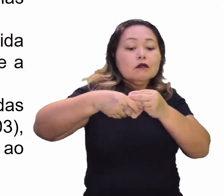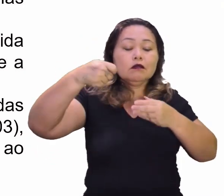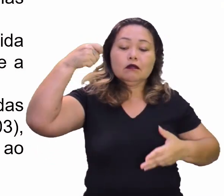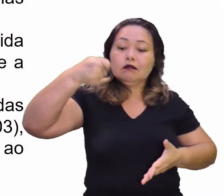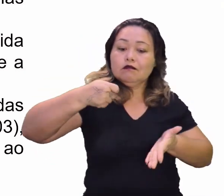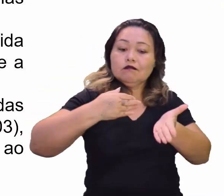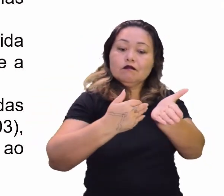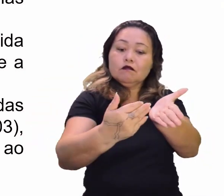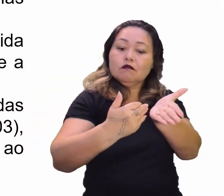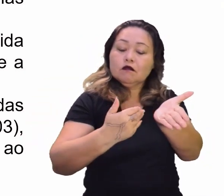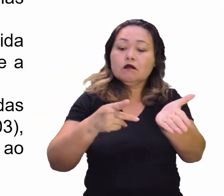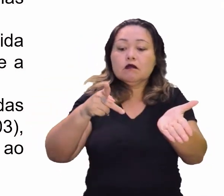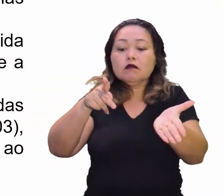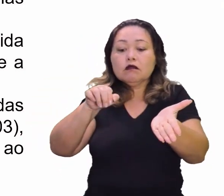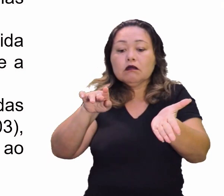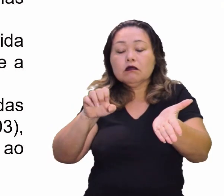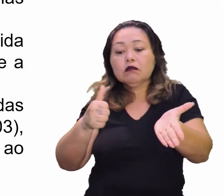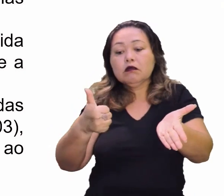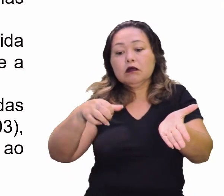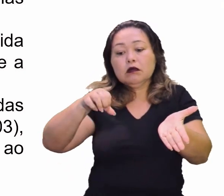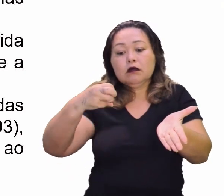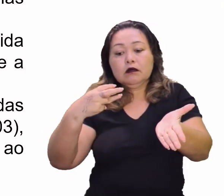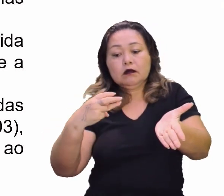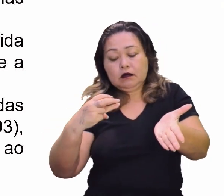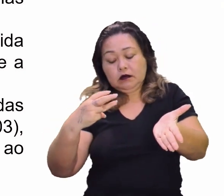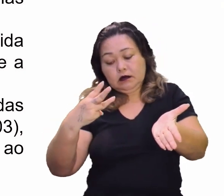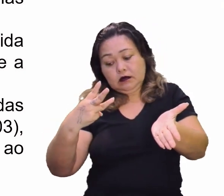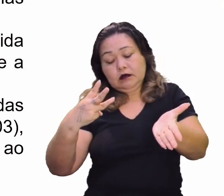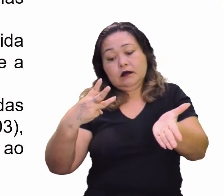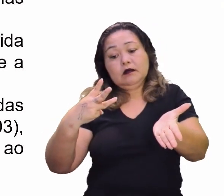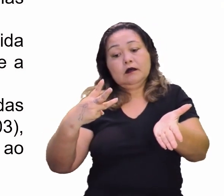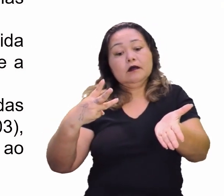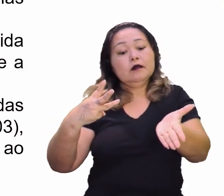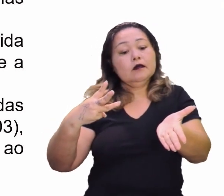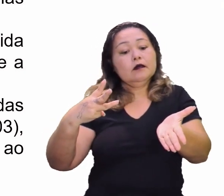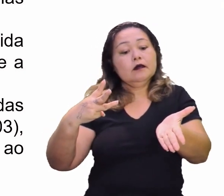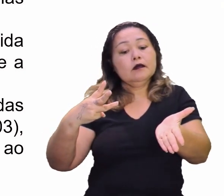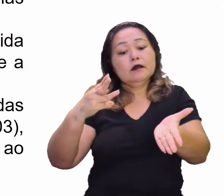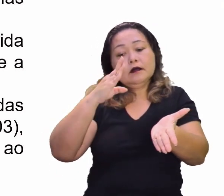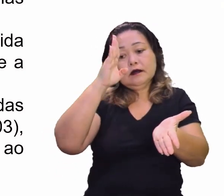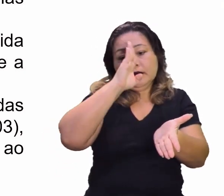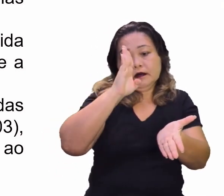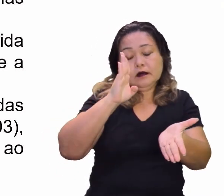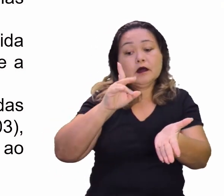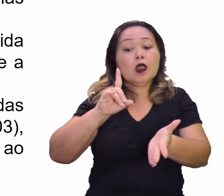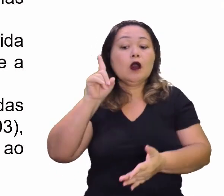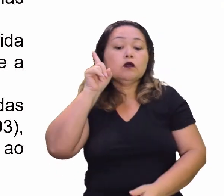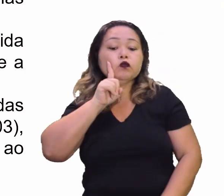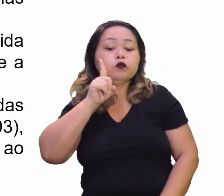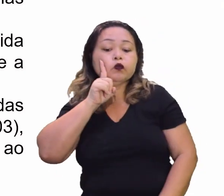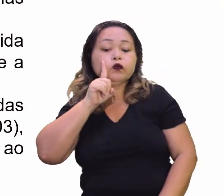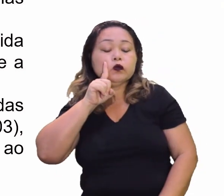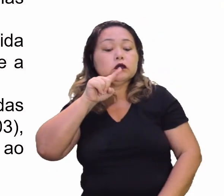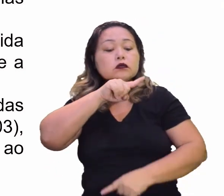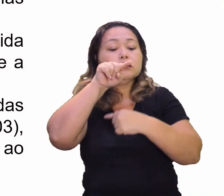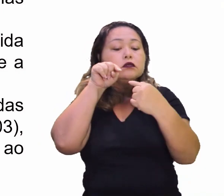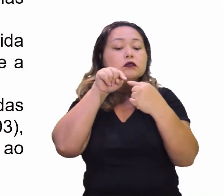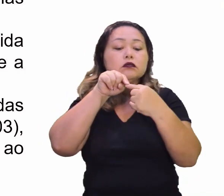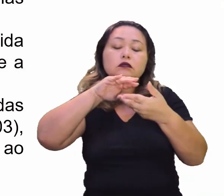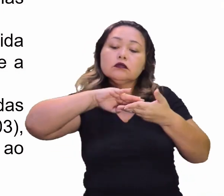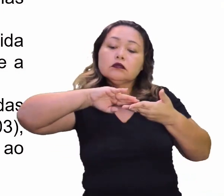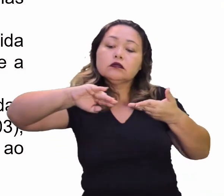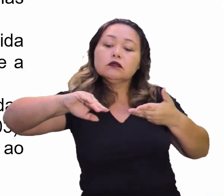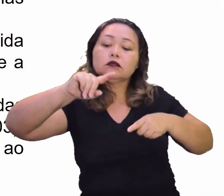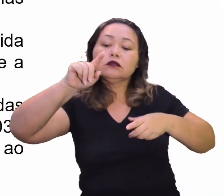das obrigações firmadas no Tratado de Petrópolis de 1903, entre Brasil e Estados Unidos, que visava